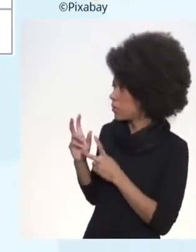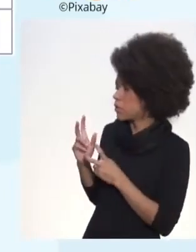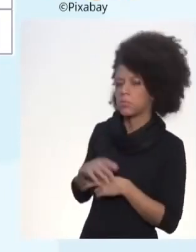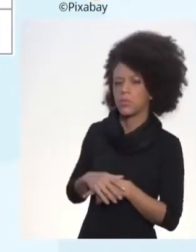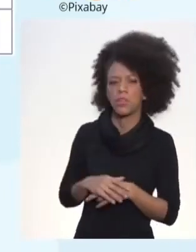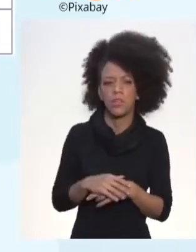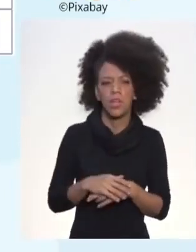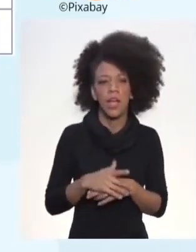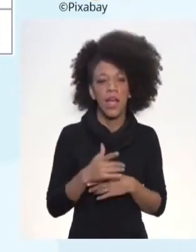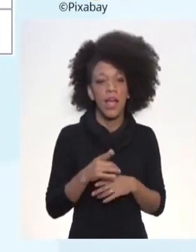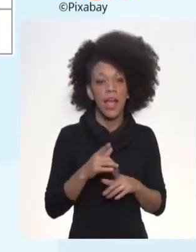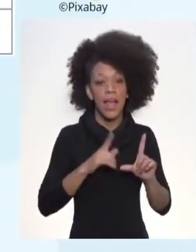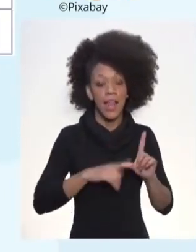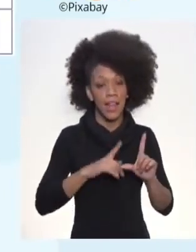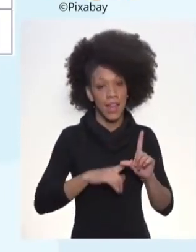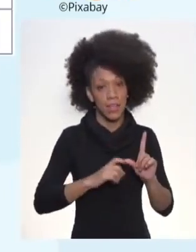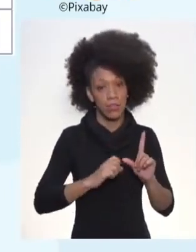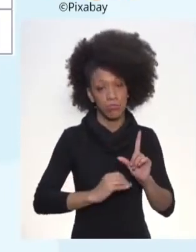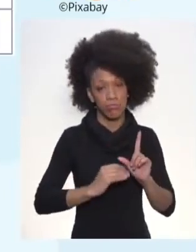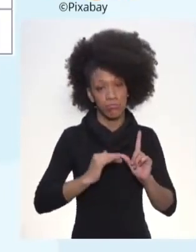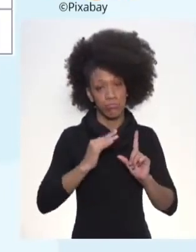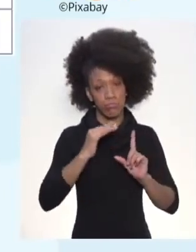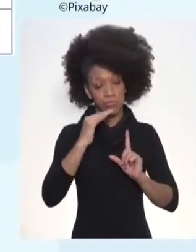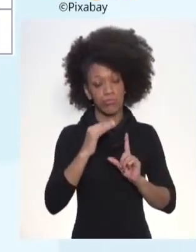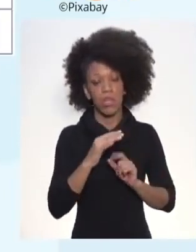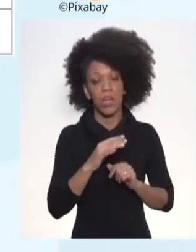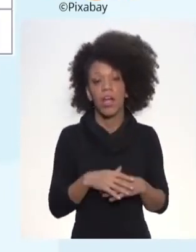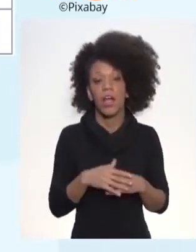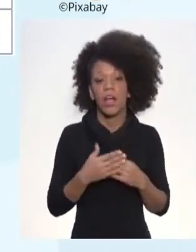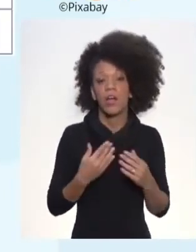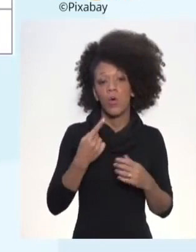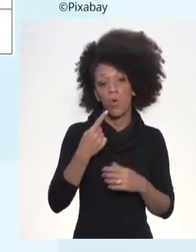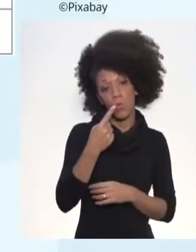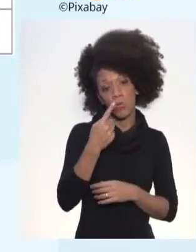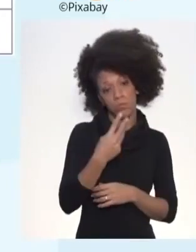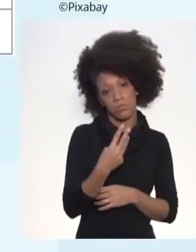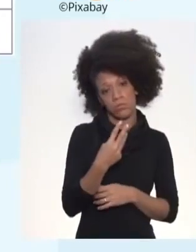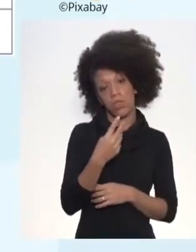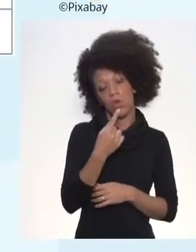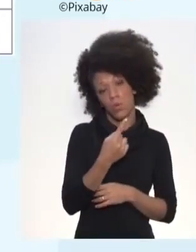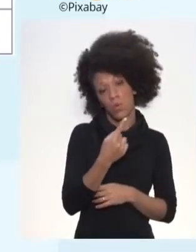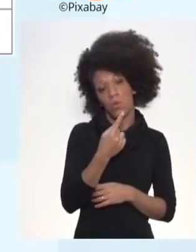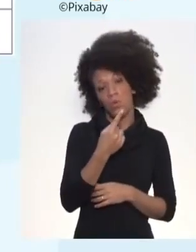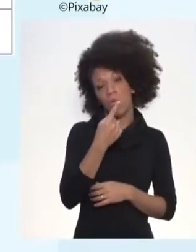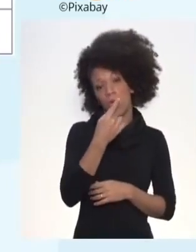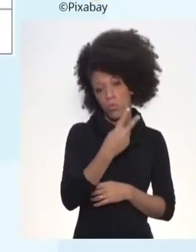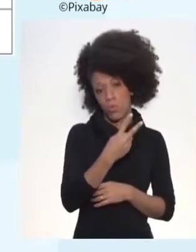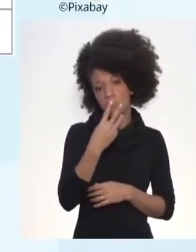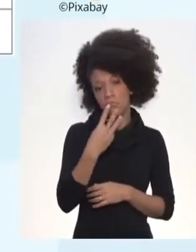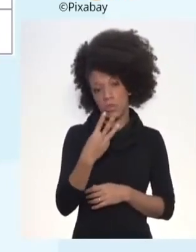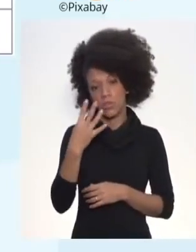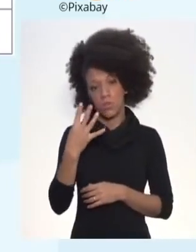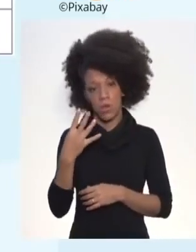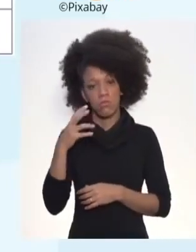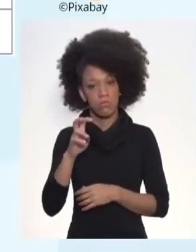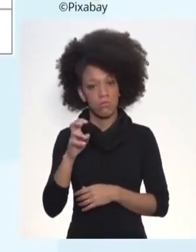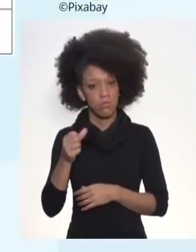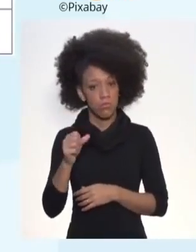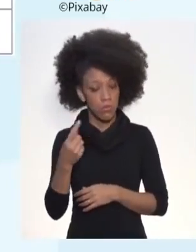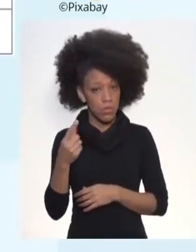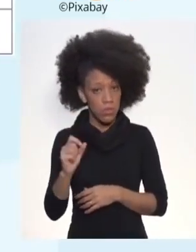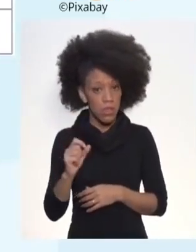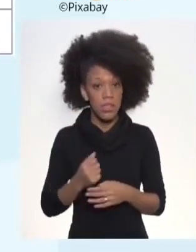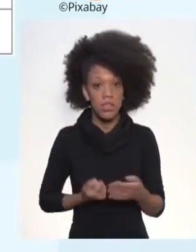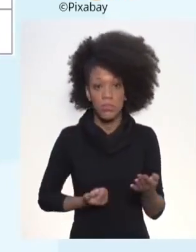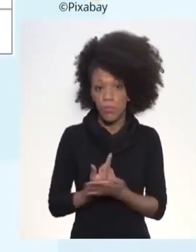são litros de suco, 1, 2, 3, 4, 5, 6, até o, não tem o 6, né? 4, 5, 8 e 10. E o valor pago